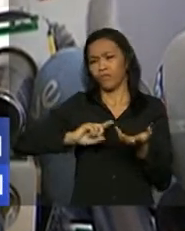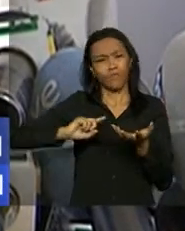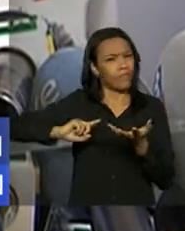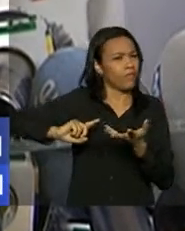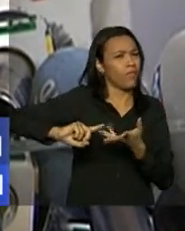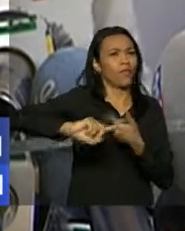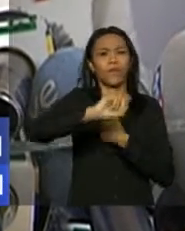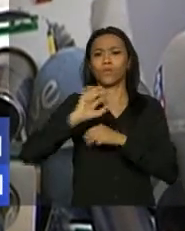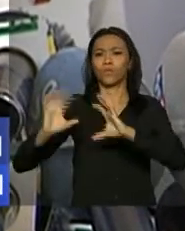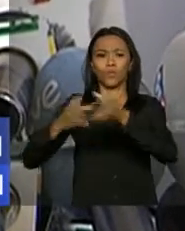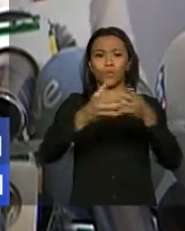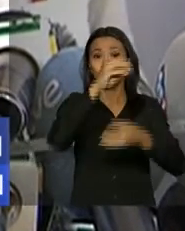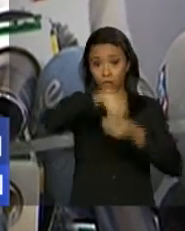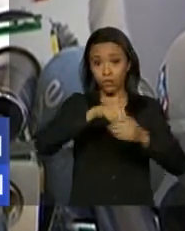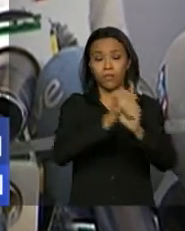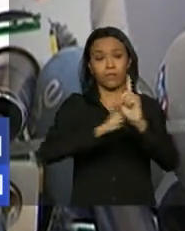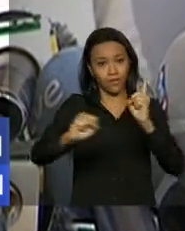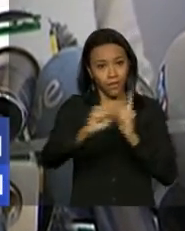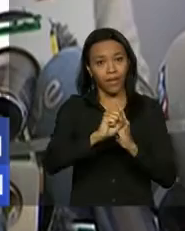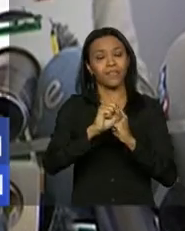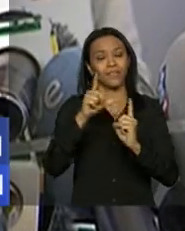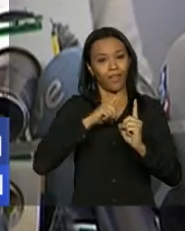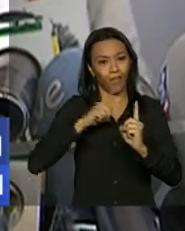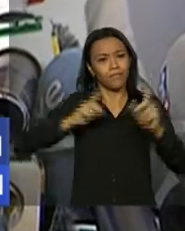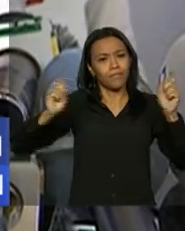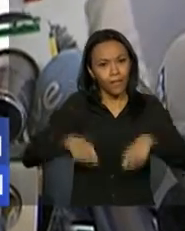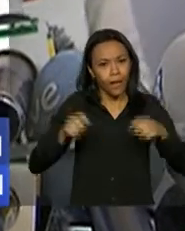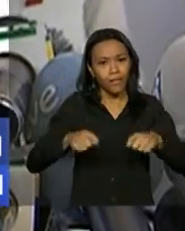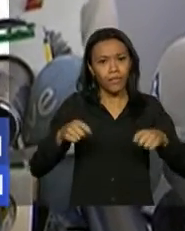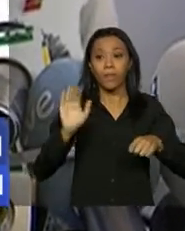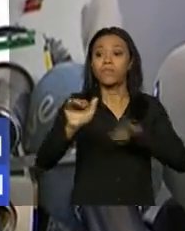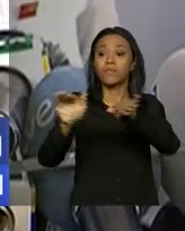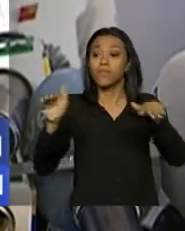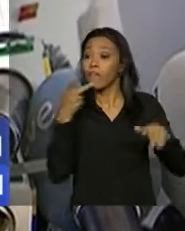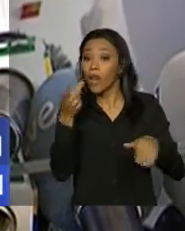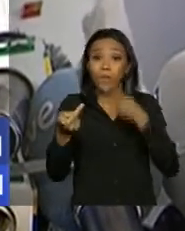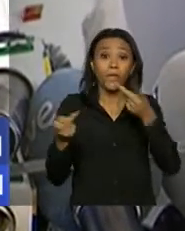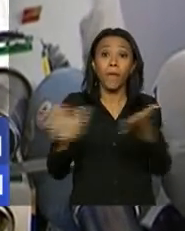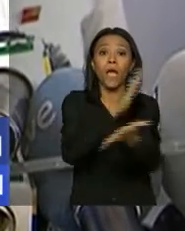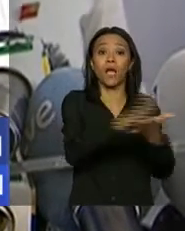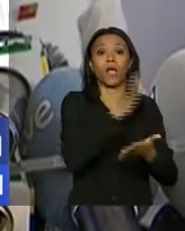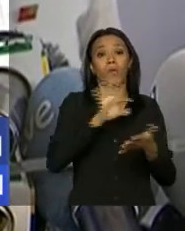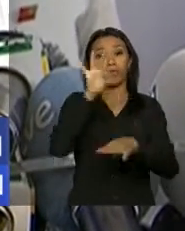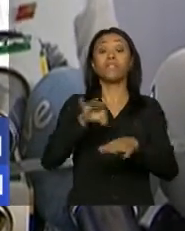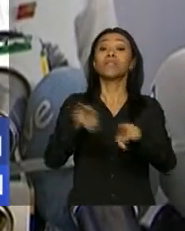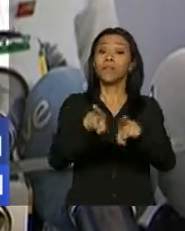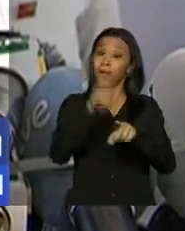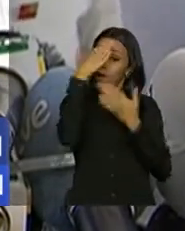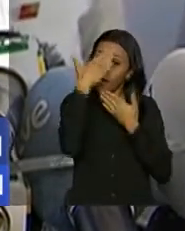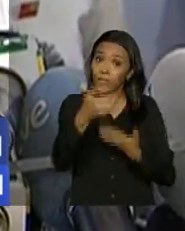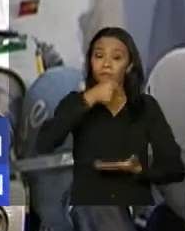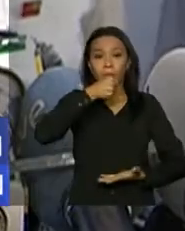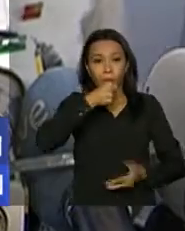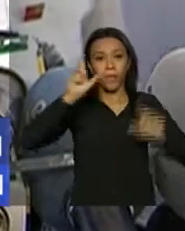que, dentro da sociedade, têm capacidade de mobilização. Agradeço também a imprensa. A imprensa tem